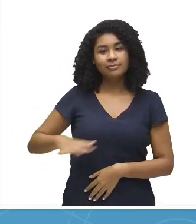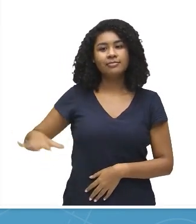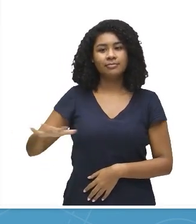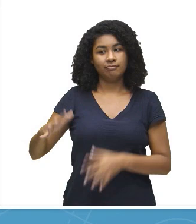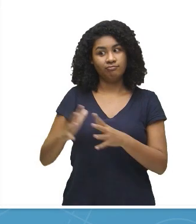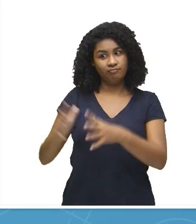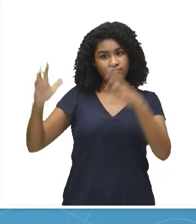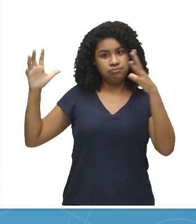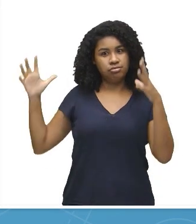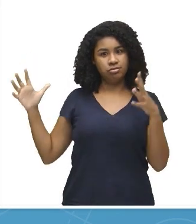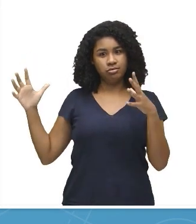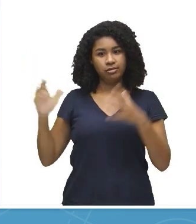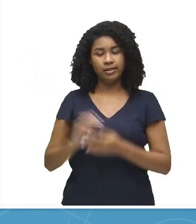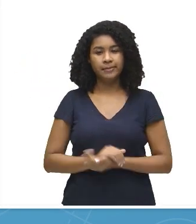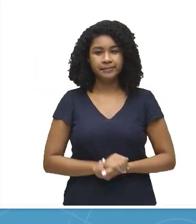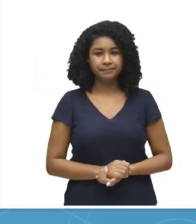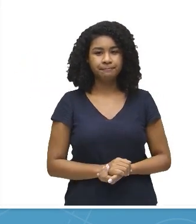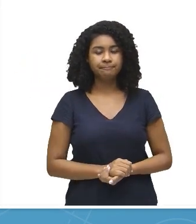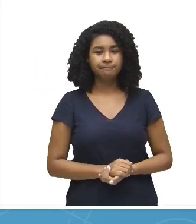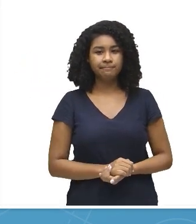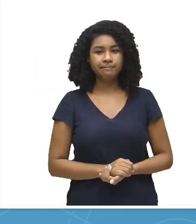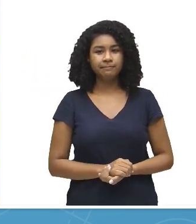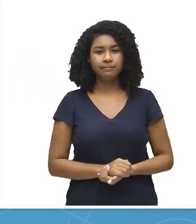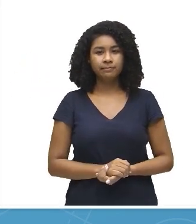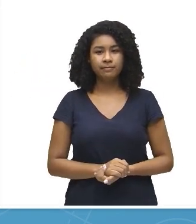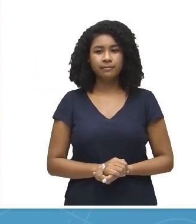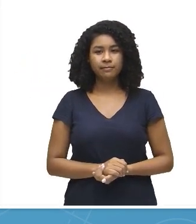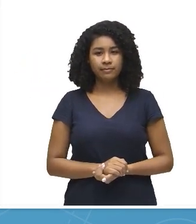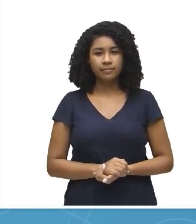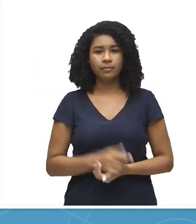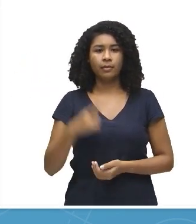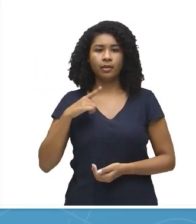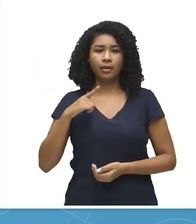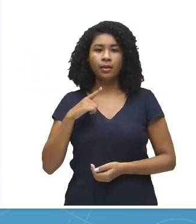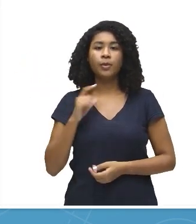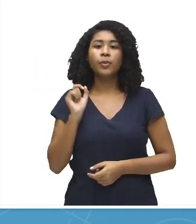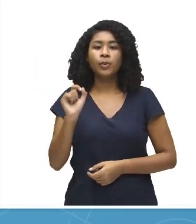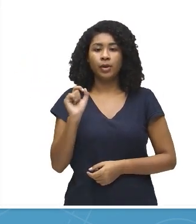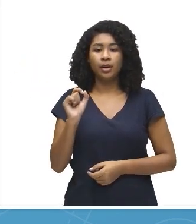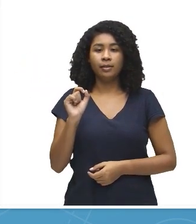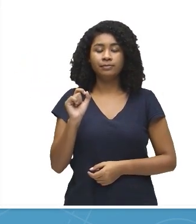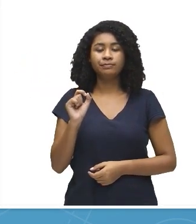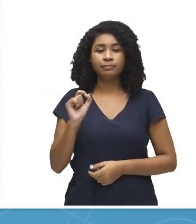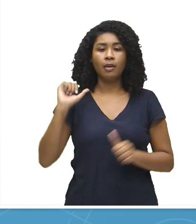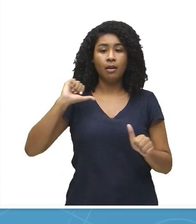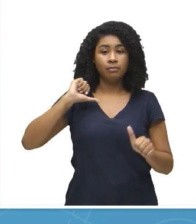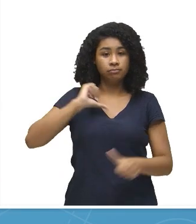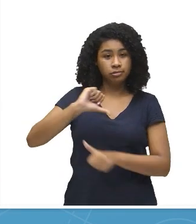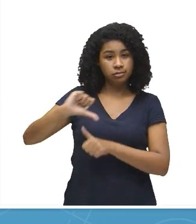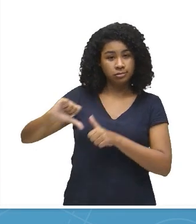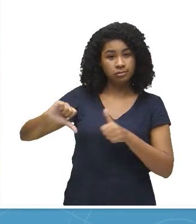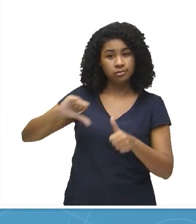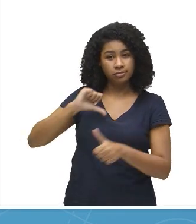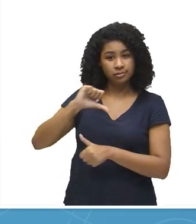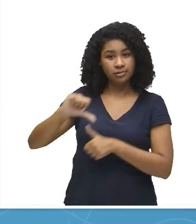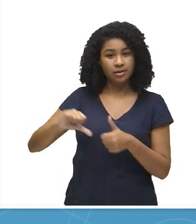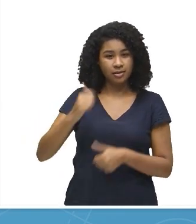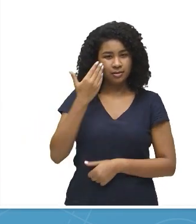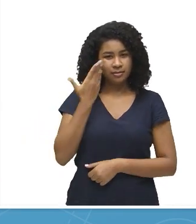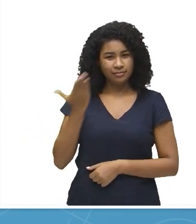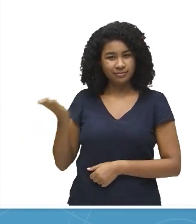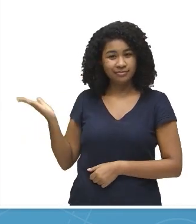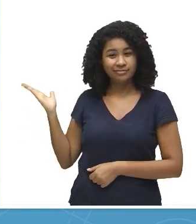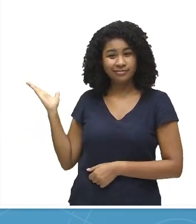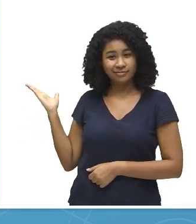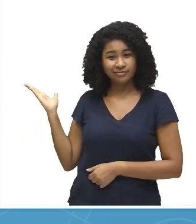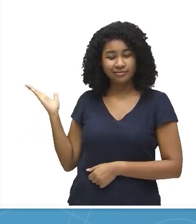grande porte. Aí temos a indústria de transformação, né? Dentro da indústria de transformação, como o nome já diz,